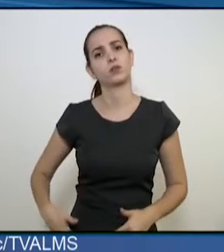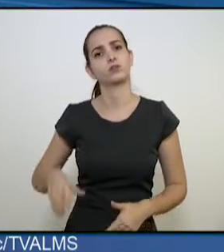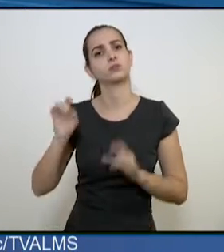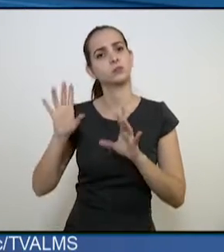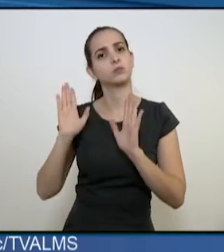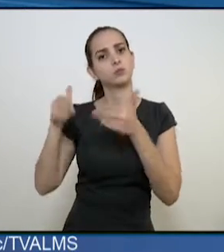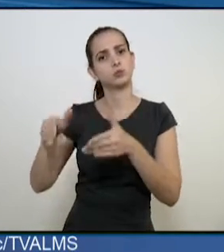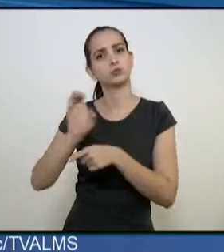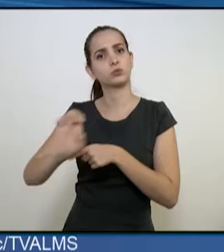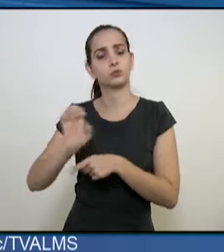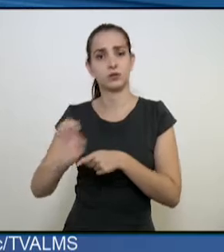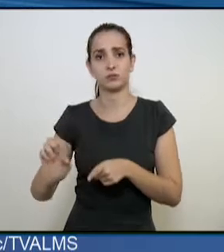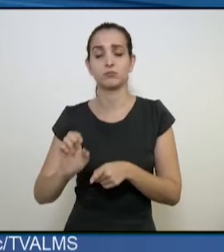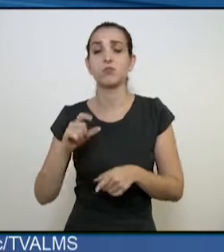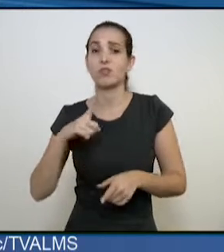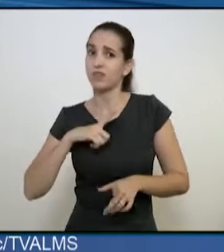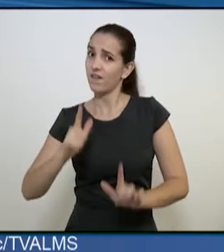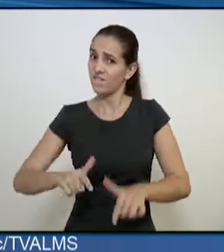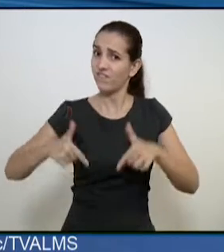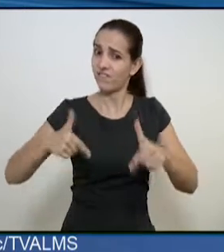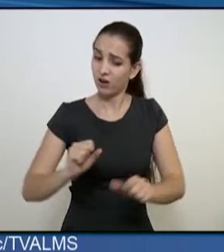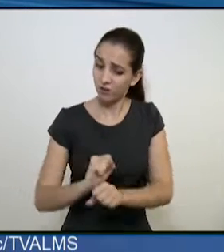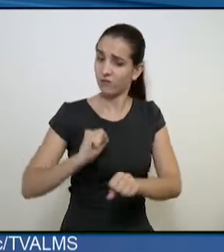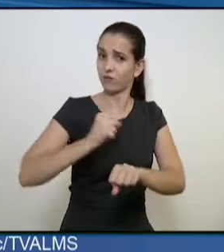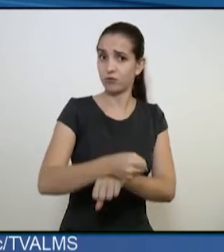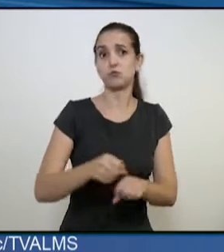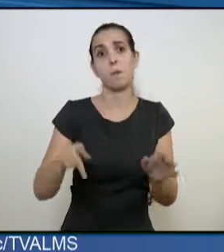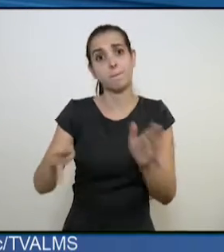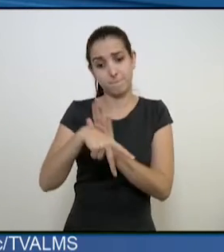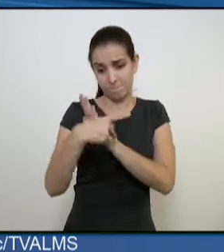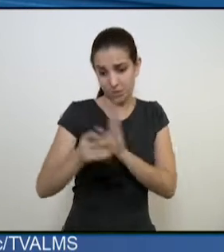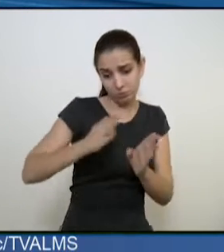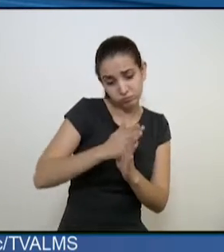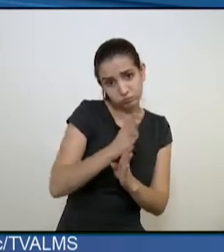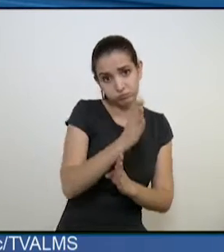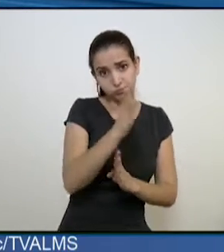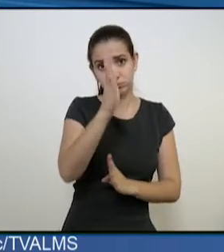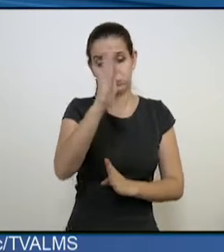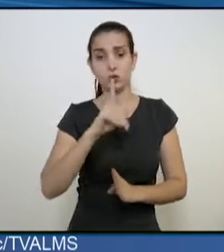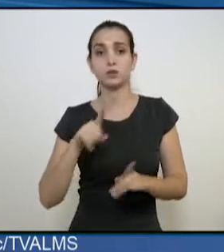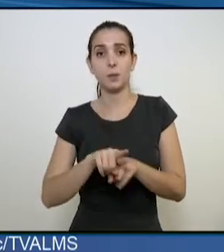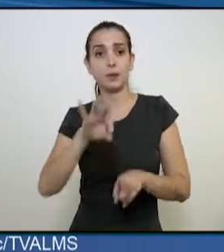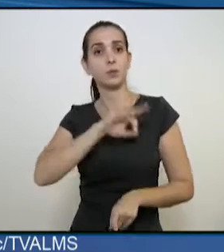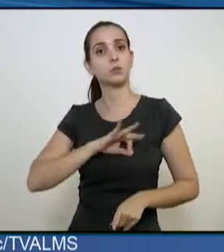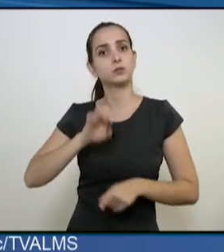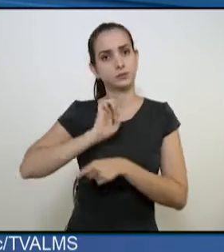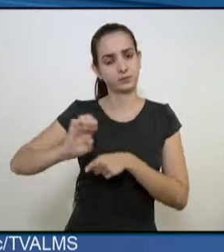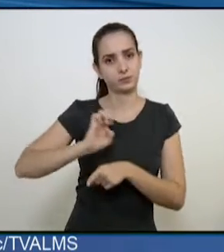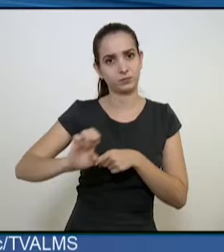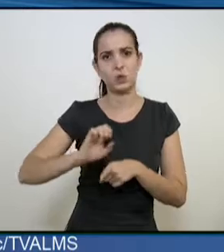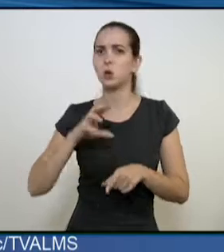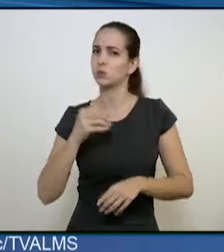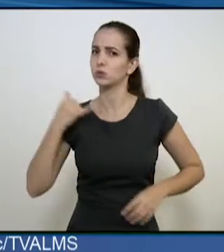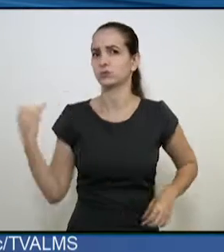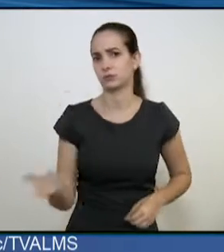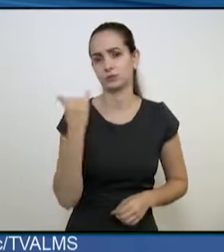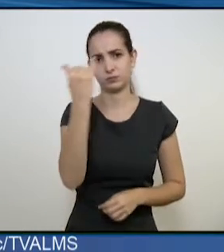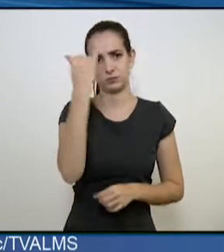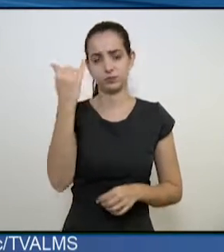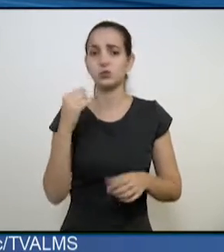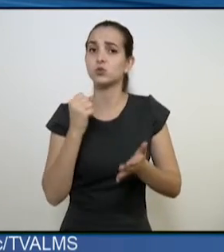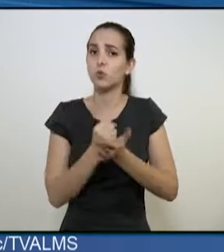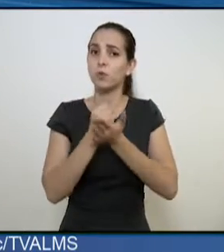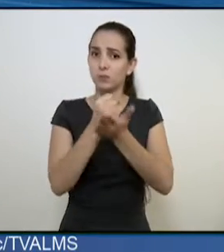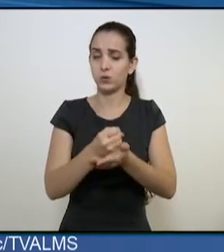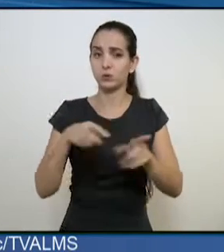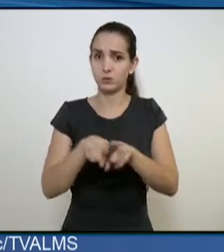O governo anuncia um reforço nas fronteiras, reforço da nossa Polícia Estadual. Muito importante, com o